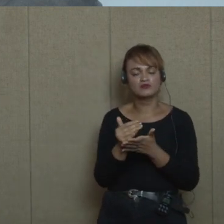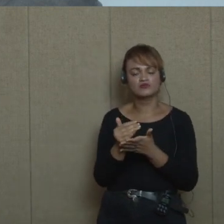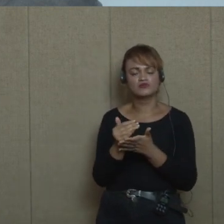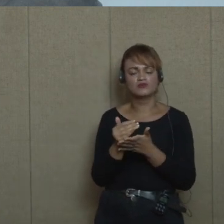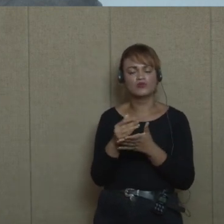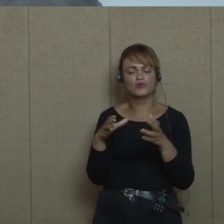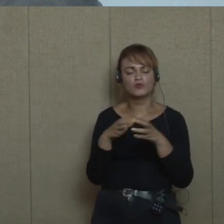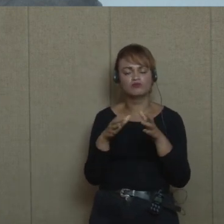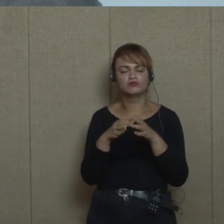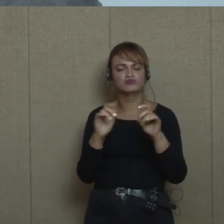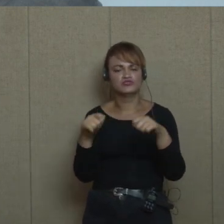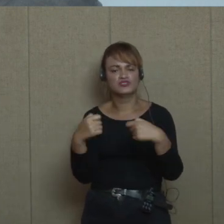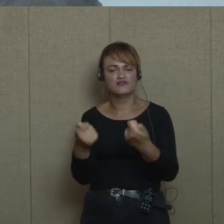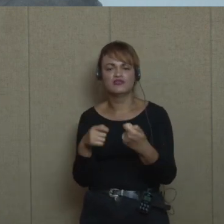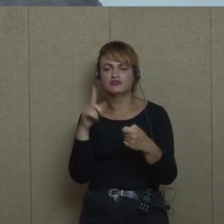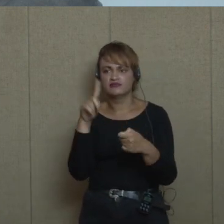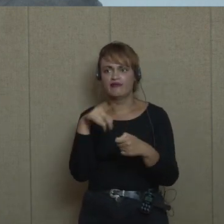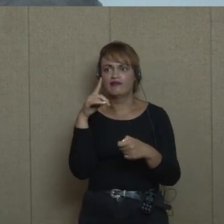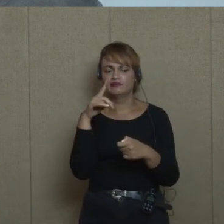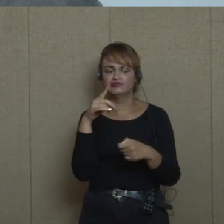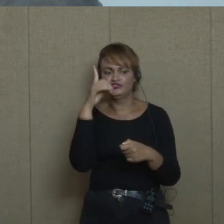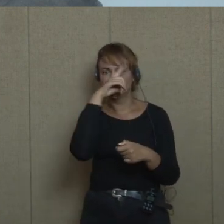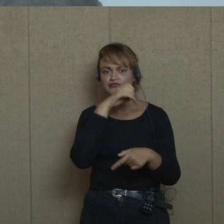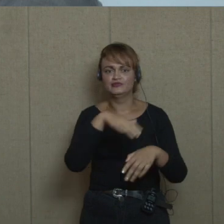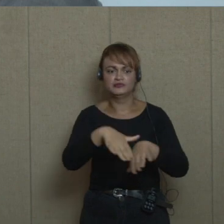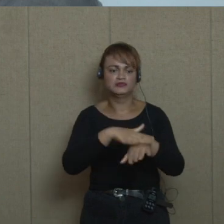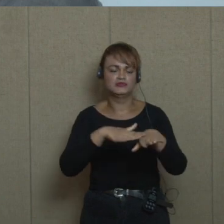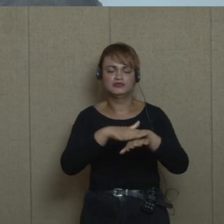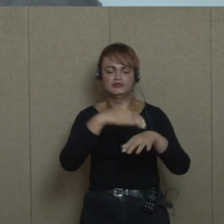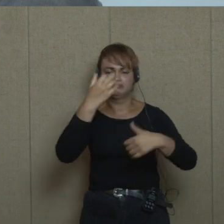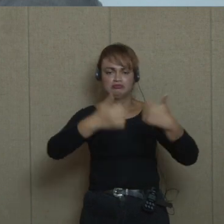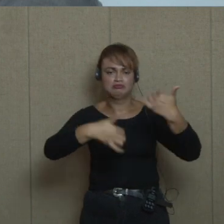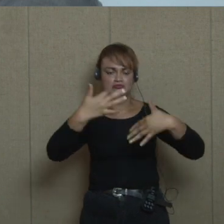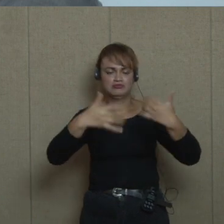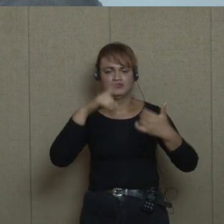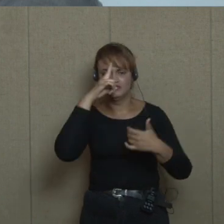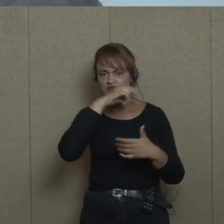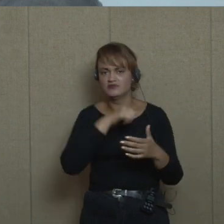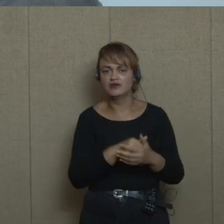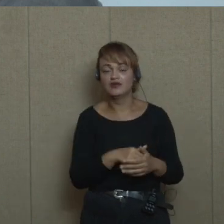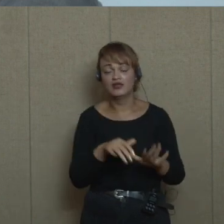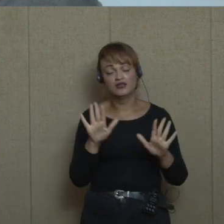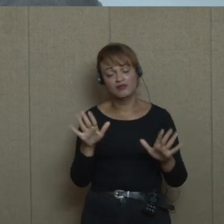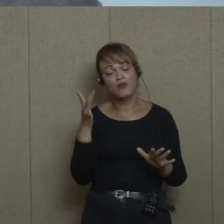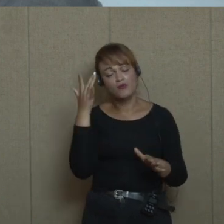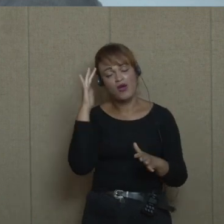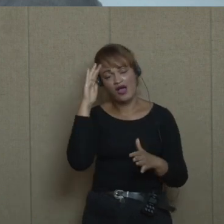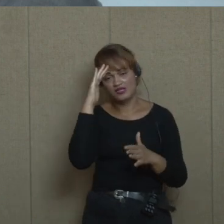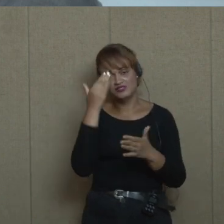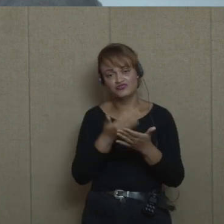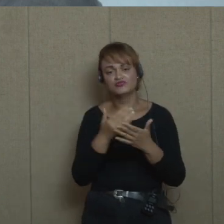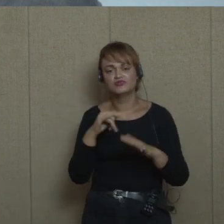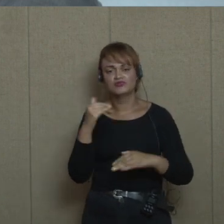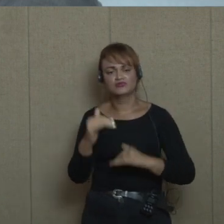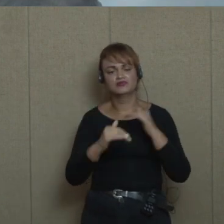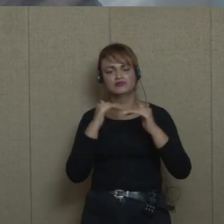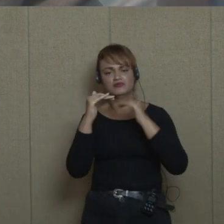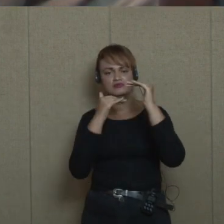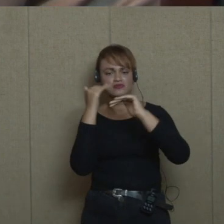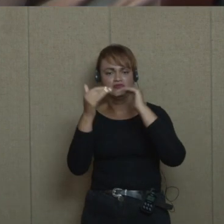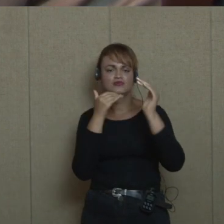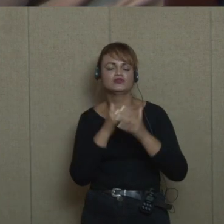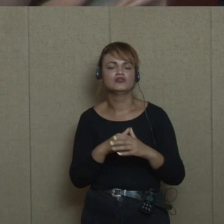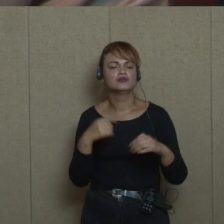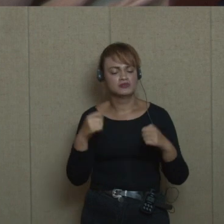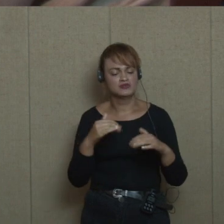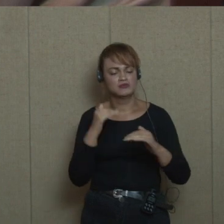área da defesa era um tabu. Então, acho que estamos progressando. Então, acho que estamos progredindo e precisamos continuar